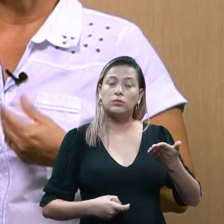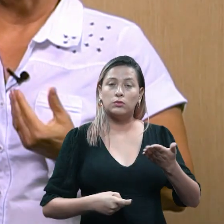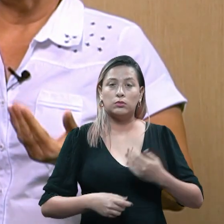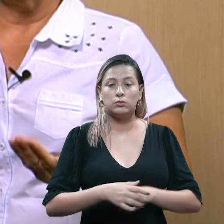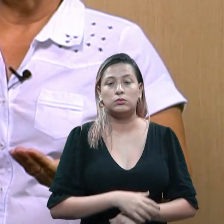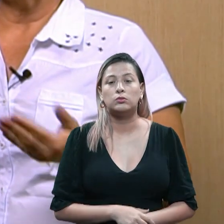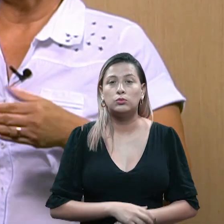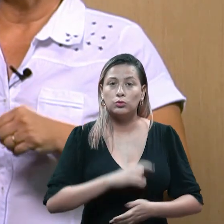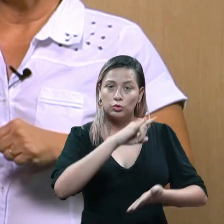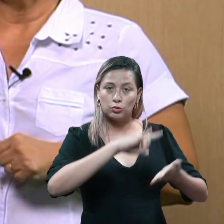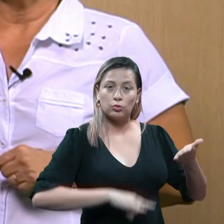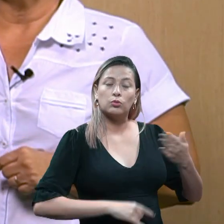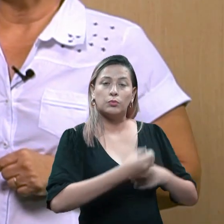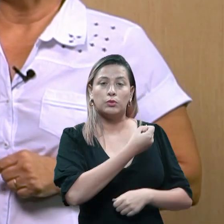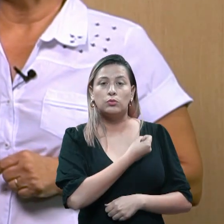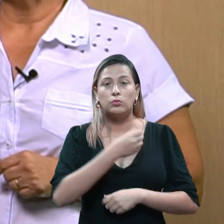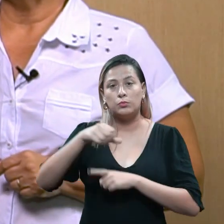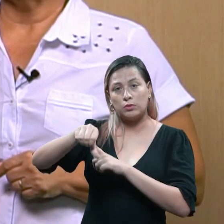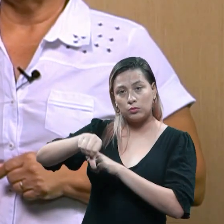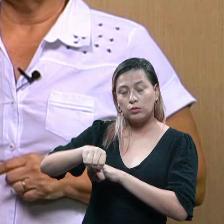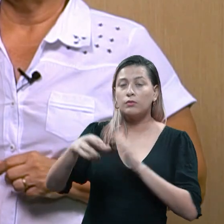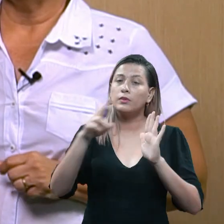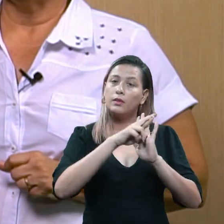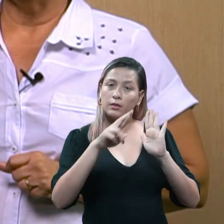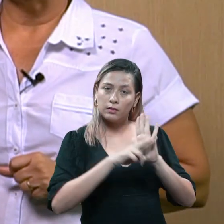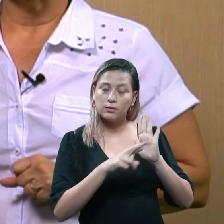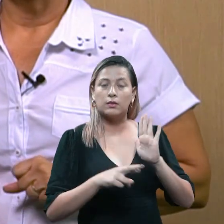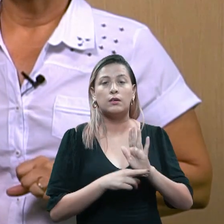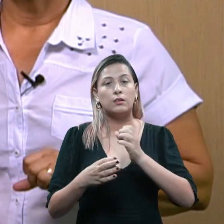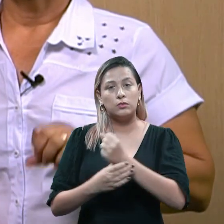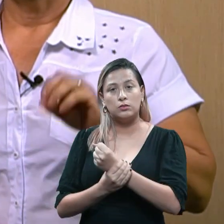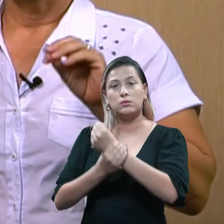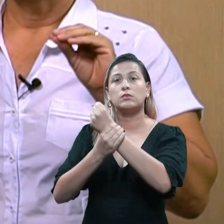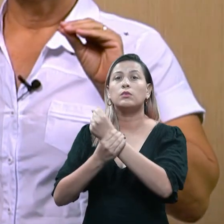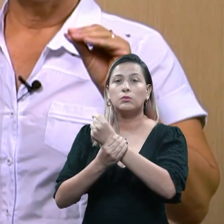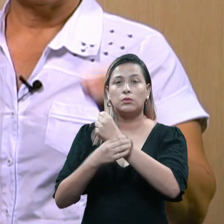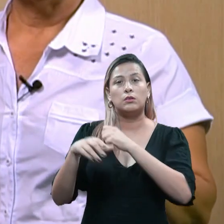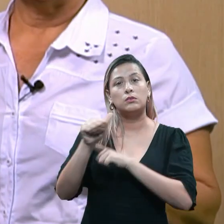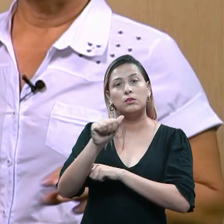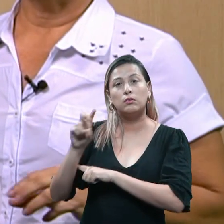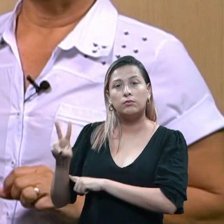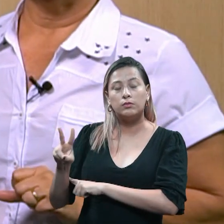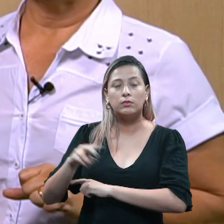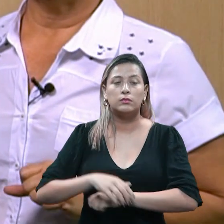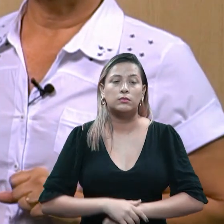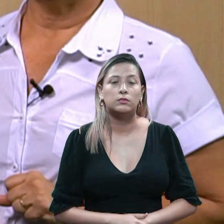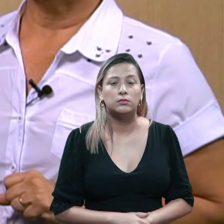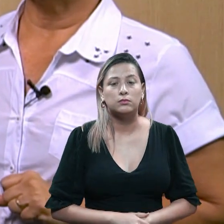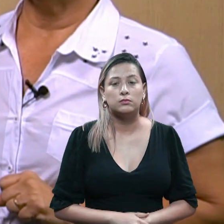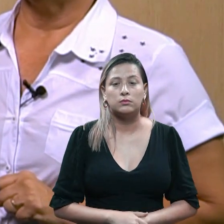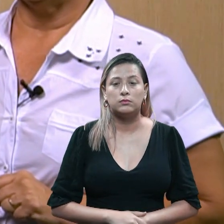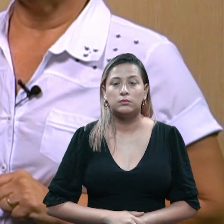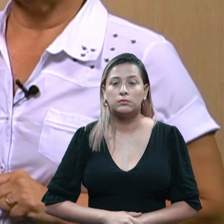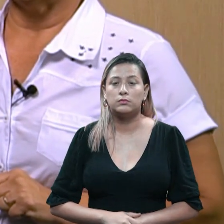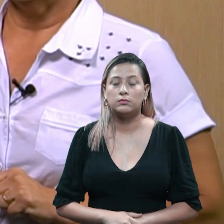de biossegurança da Agência de Vigilância Sanitária, da Anvisa, para salões de beleza e